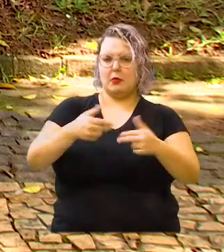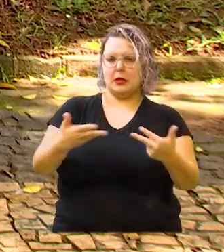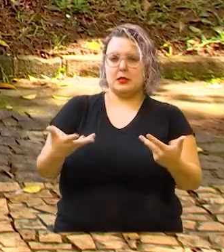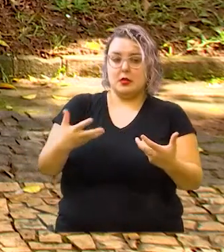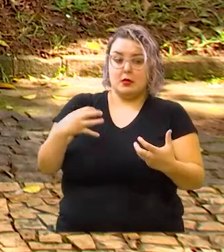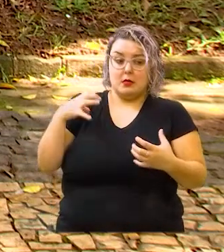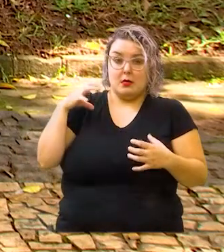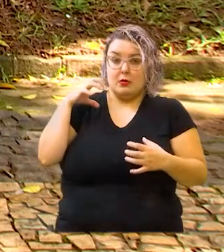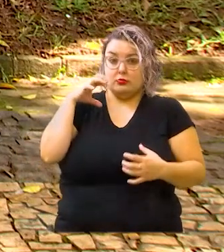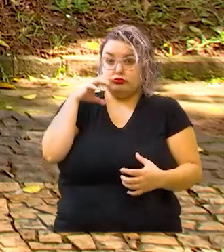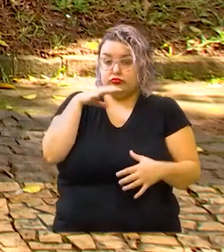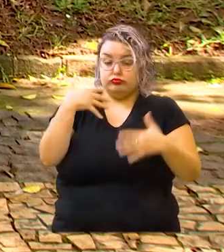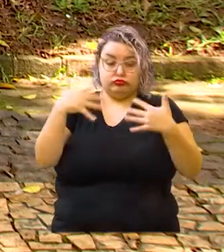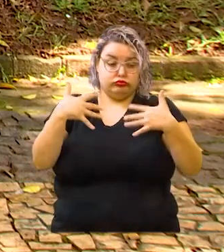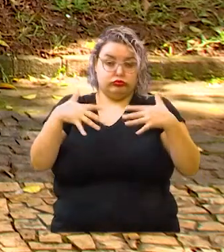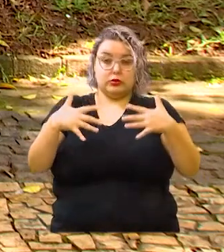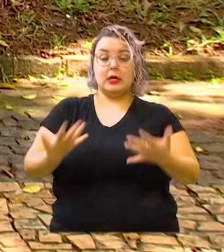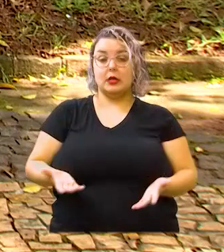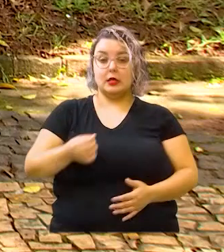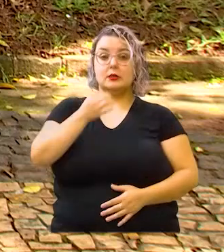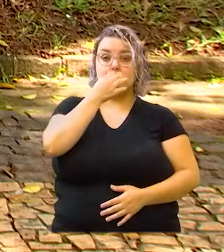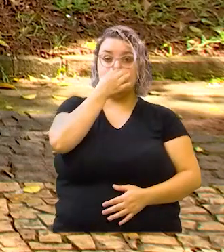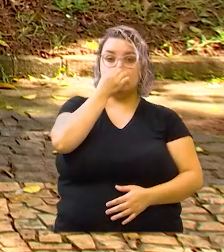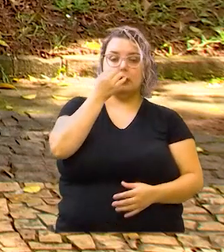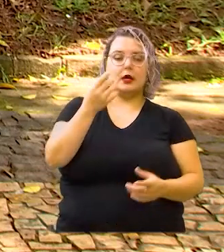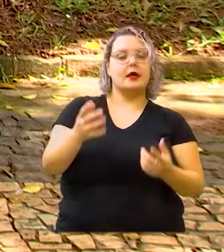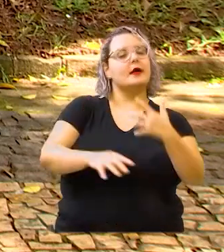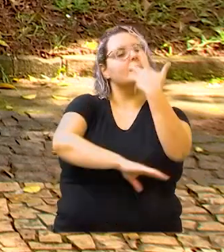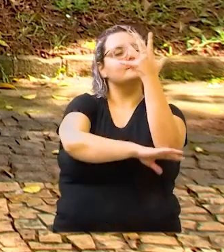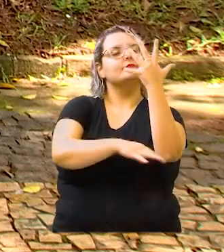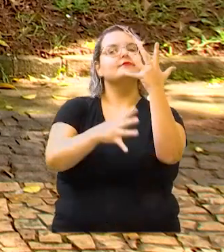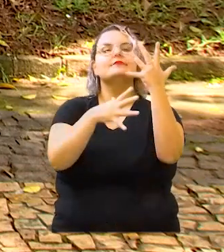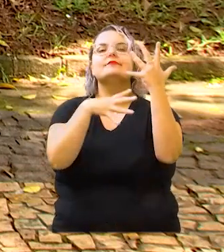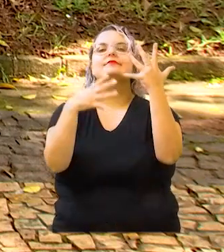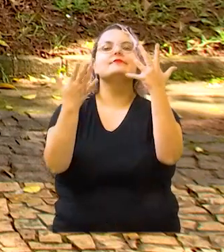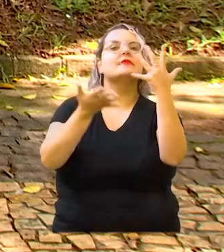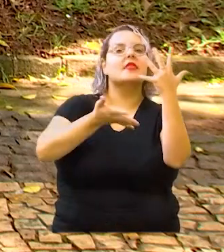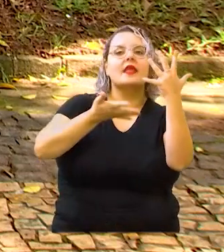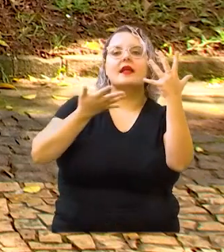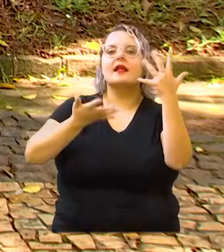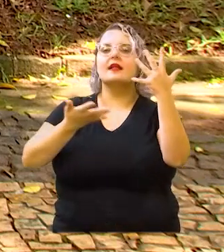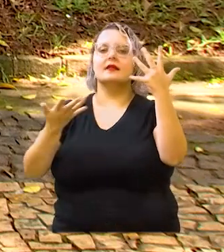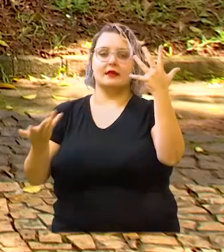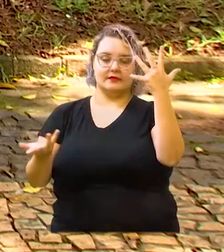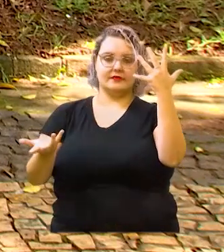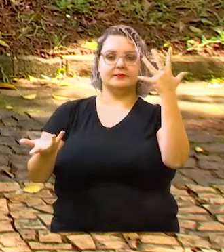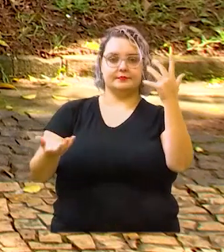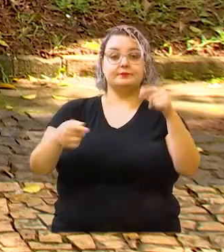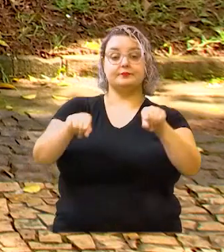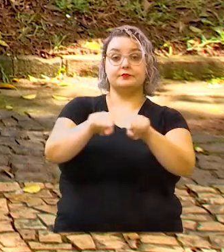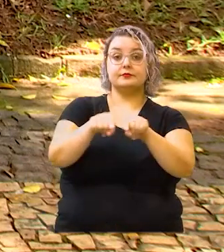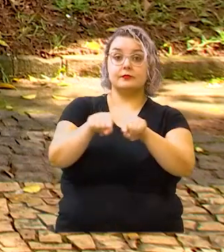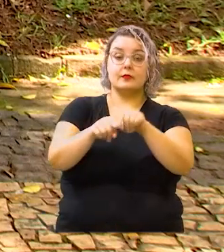material quente, né? Então ela faz esse refresco, né? Como também